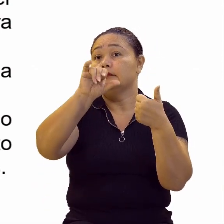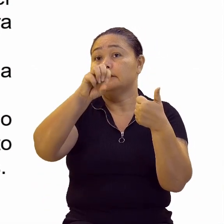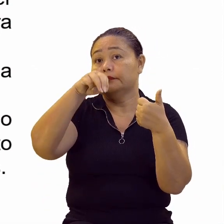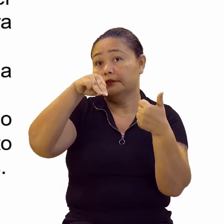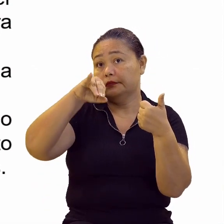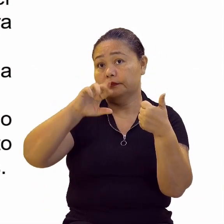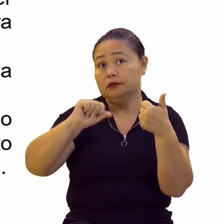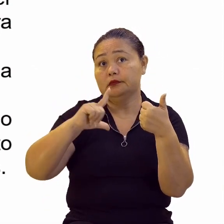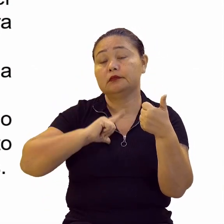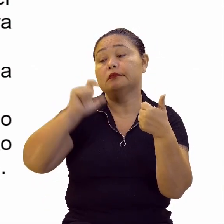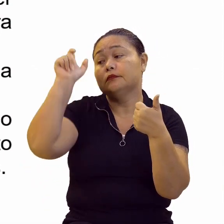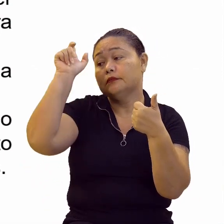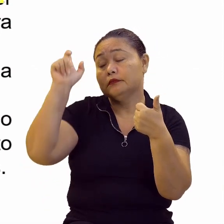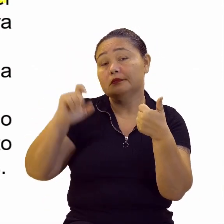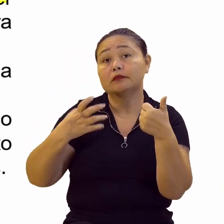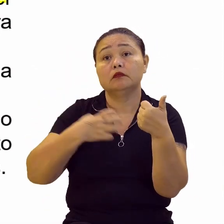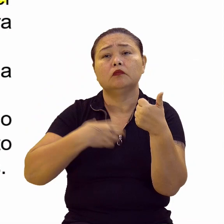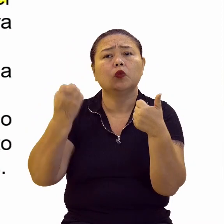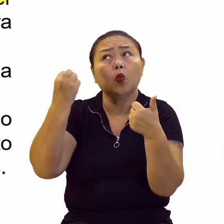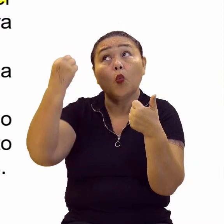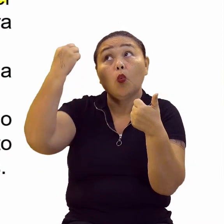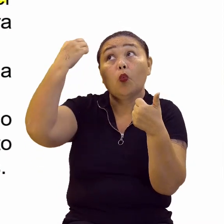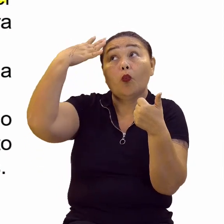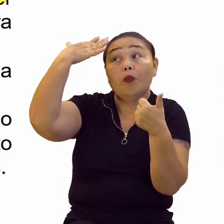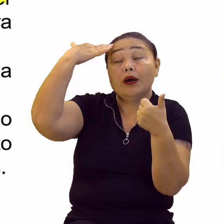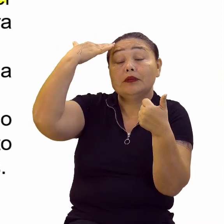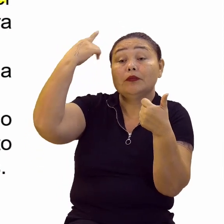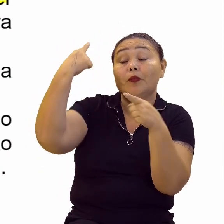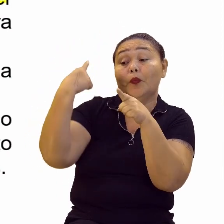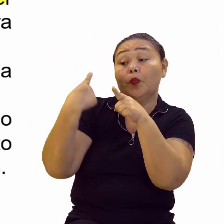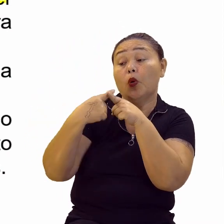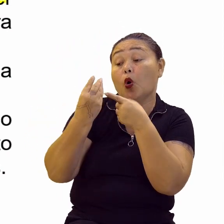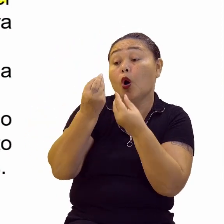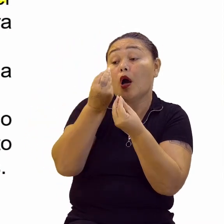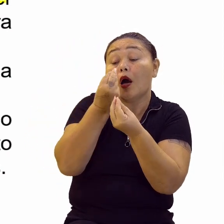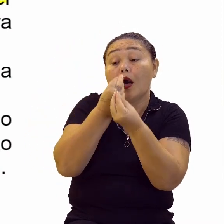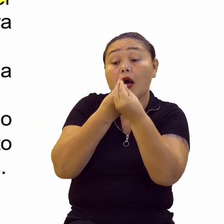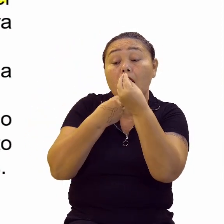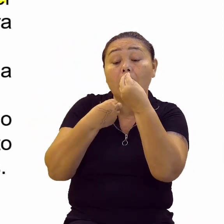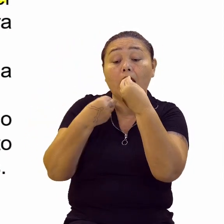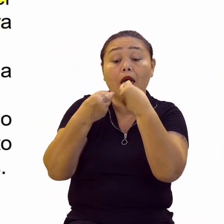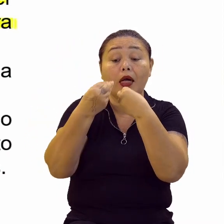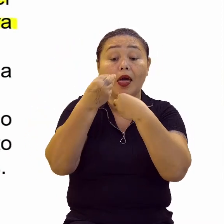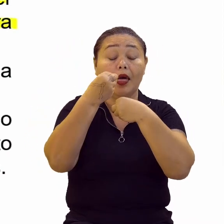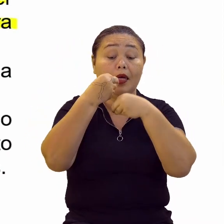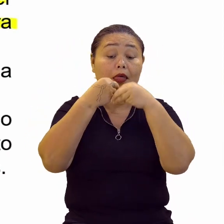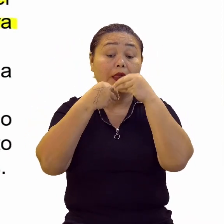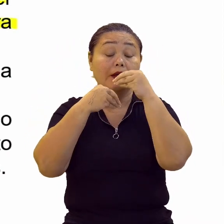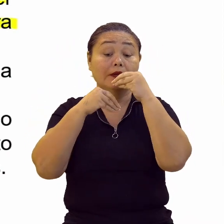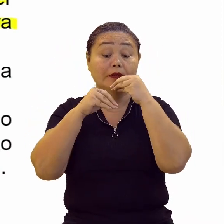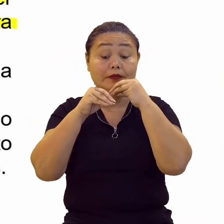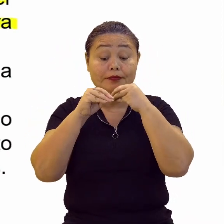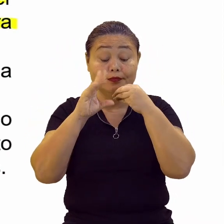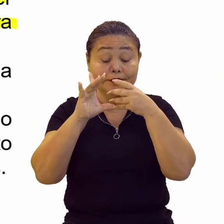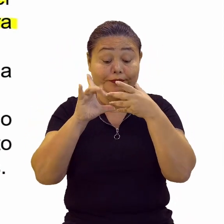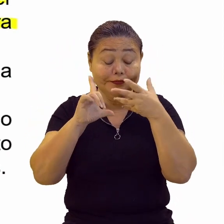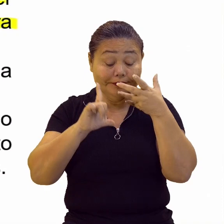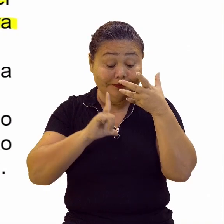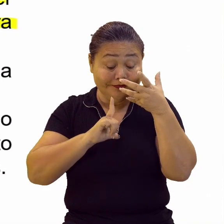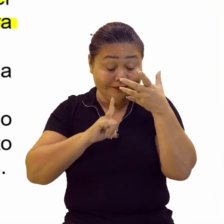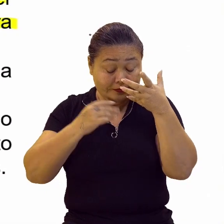bulimia, o sujeito se sente culpado por ter ingerido tudo aquilo e encontra alguma maneira de